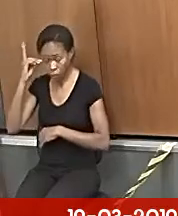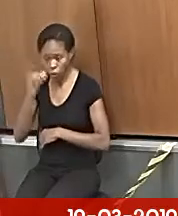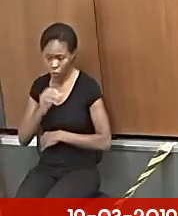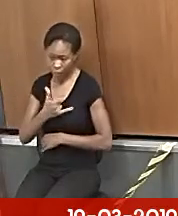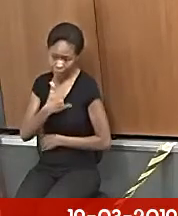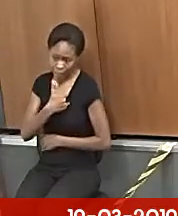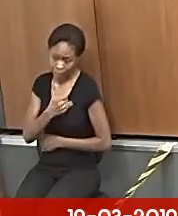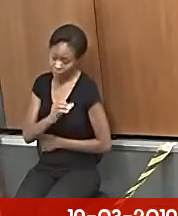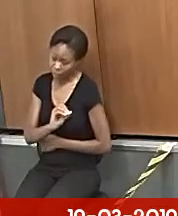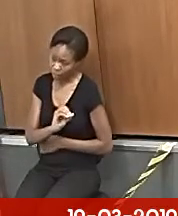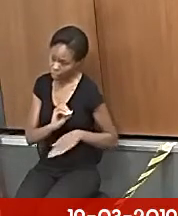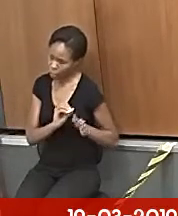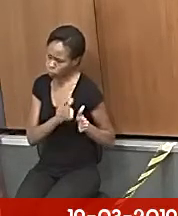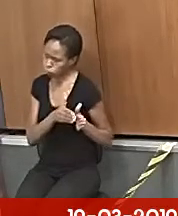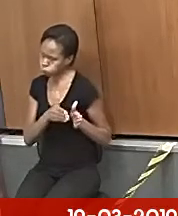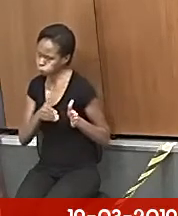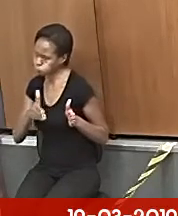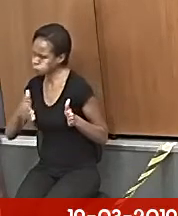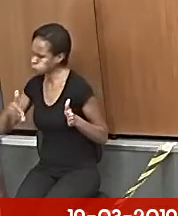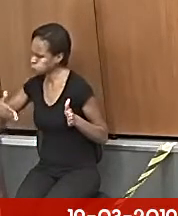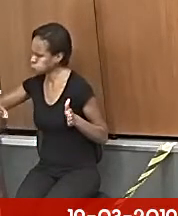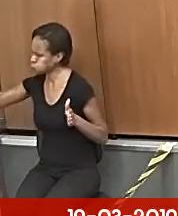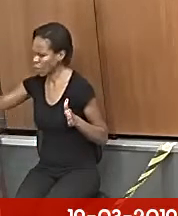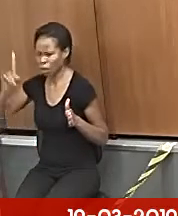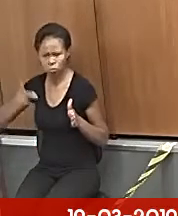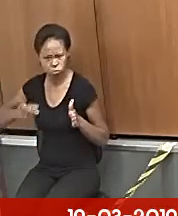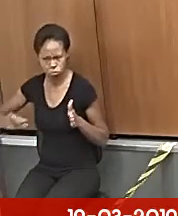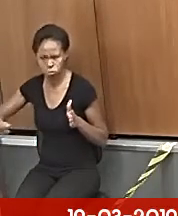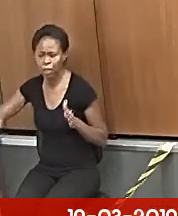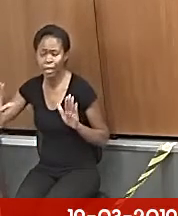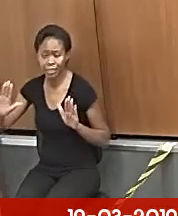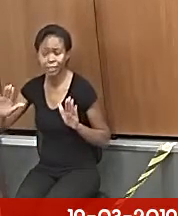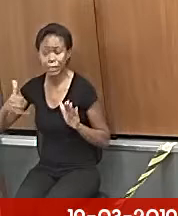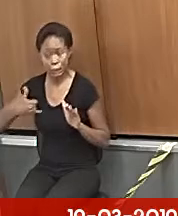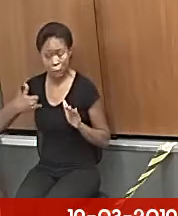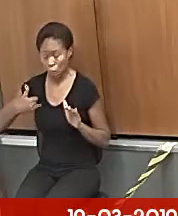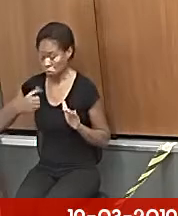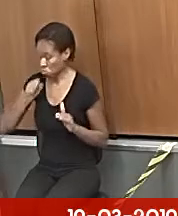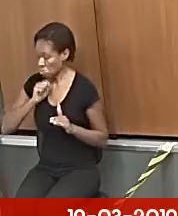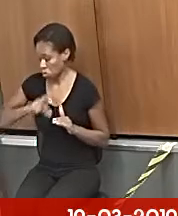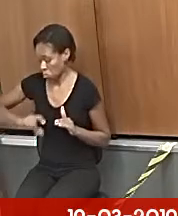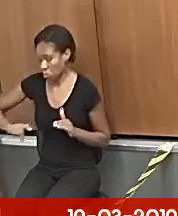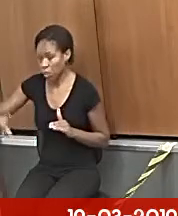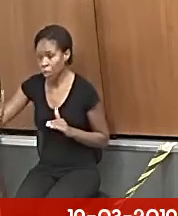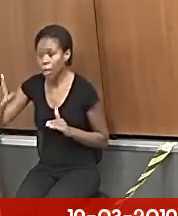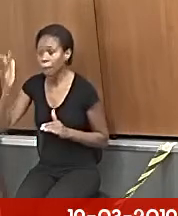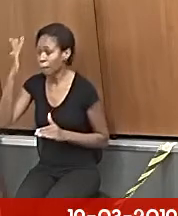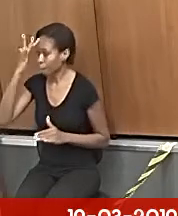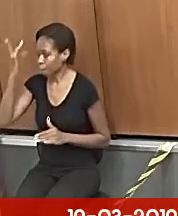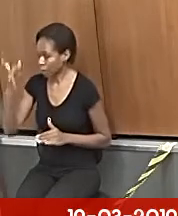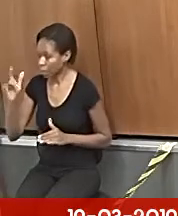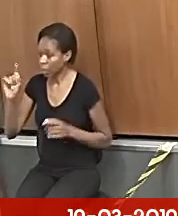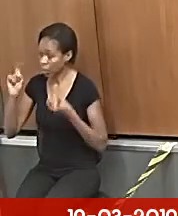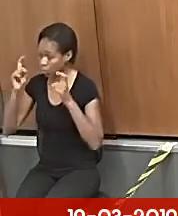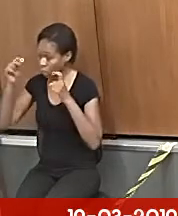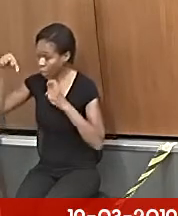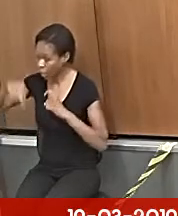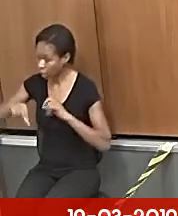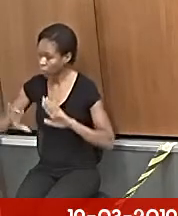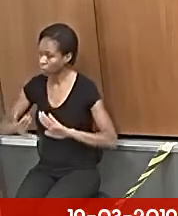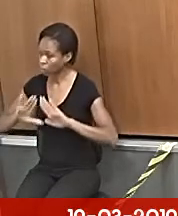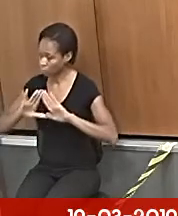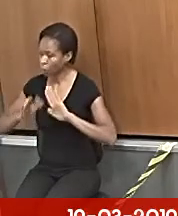vossa senhoria falou a expectativa de vida hoje o surpreendia ea audiência que amanhã será feita essa casa inclusive